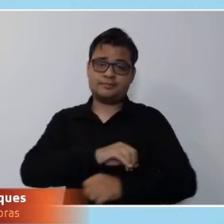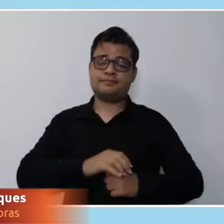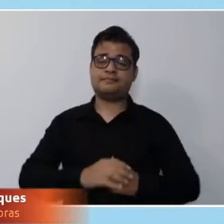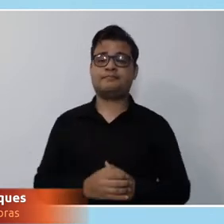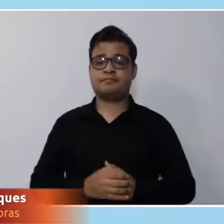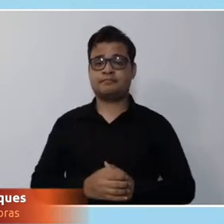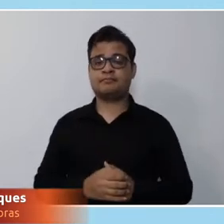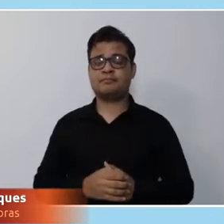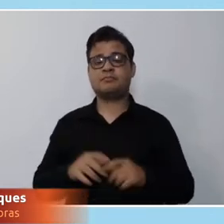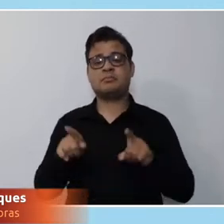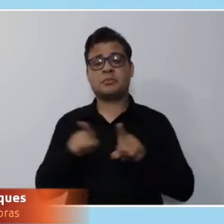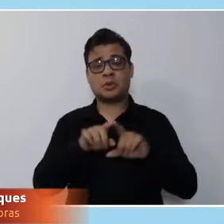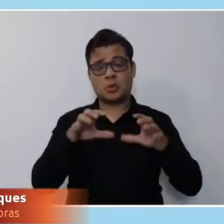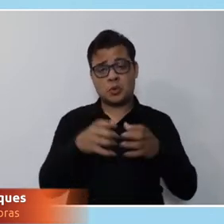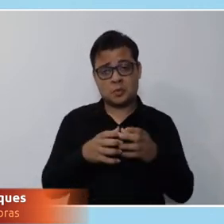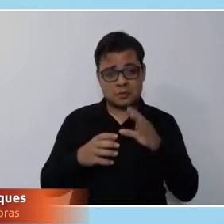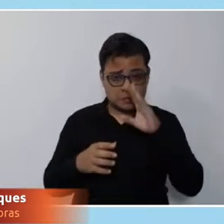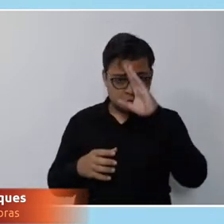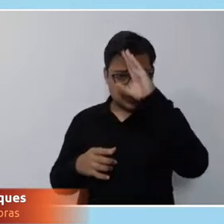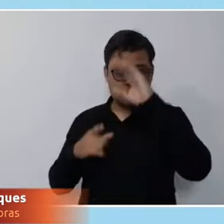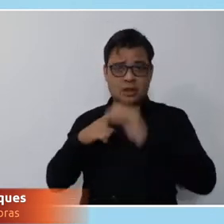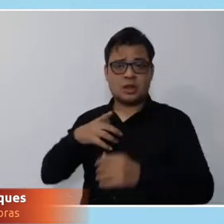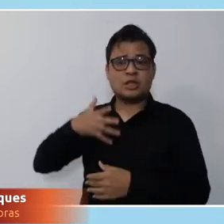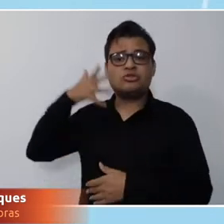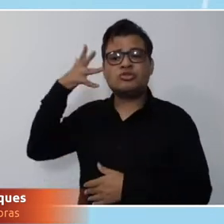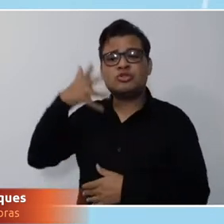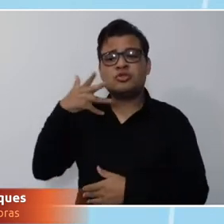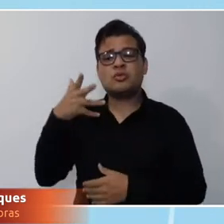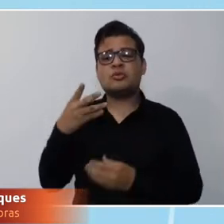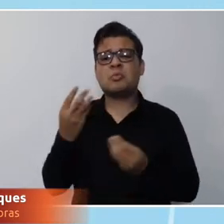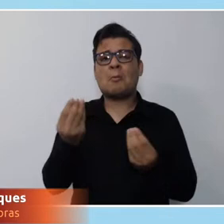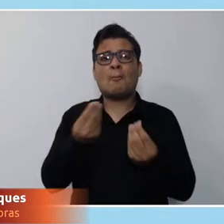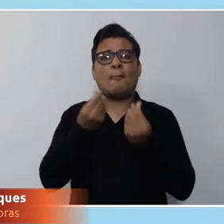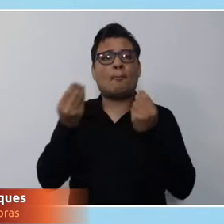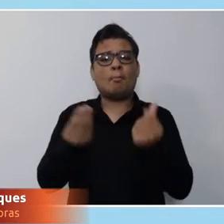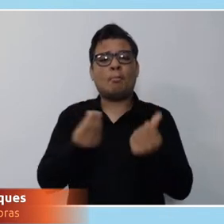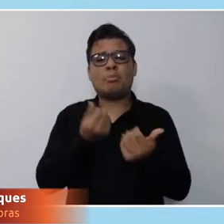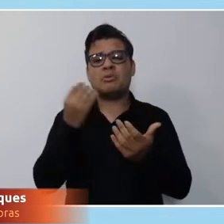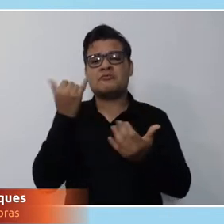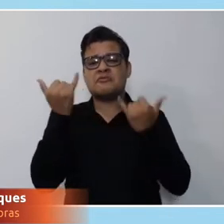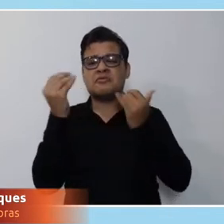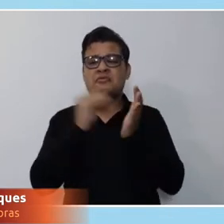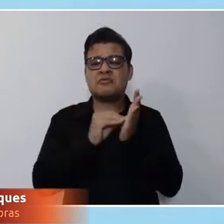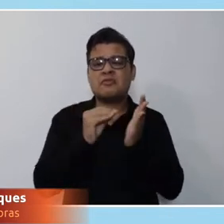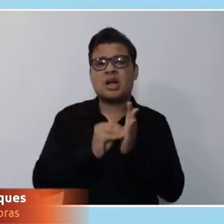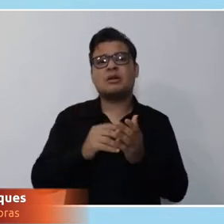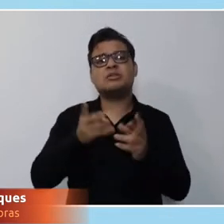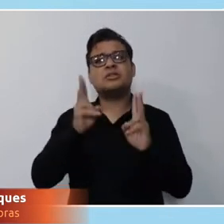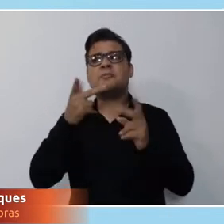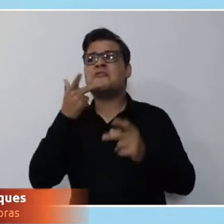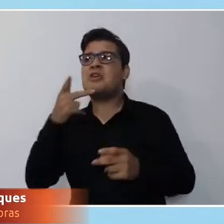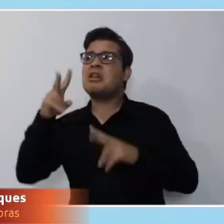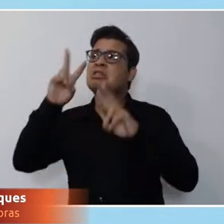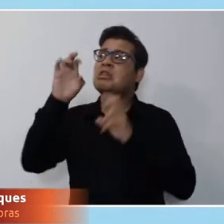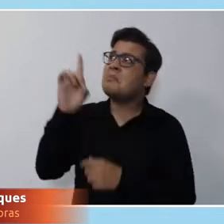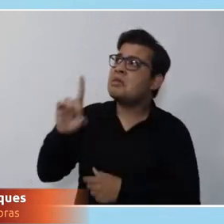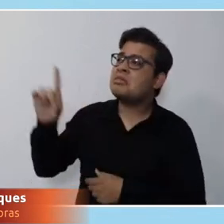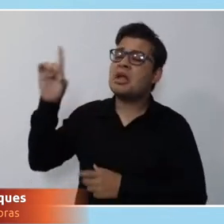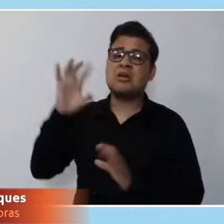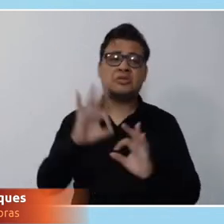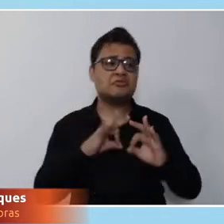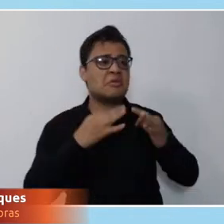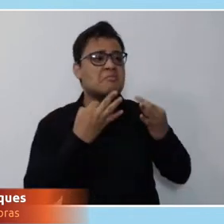de Jair Bolsonaro, um discurso completamente vago, falando 4 ou 5 vezes sobre Deus e a família, e falando sobre os